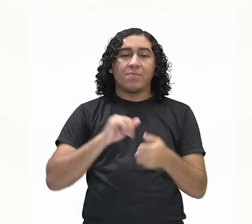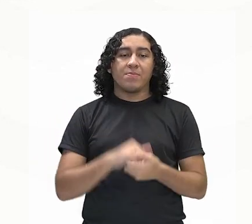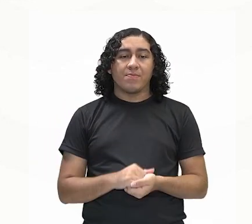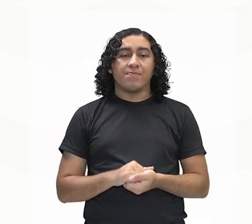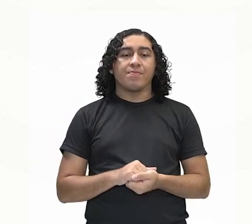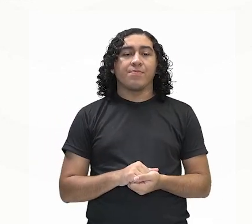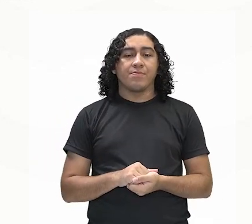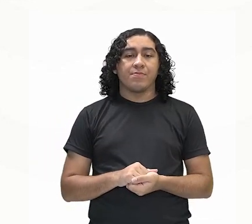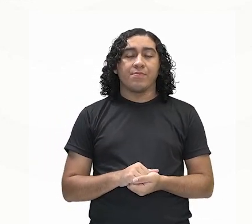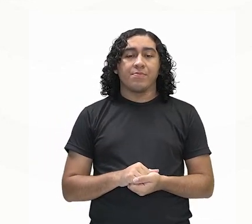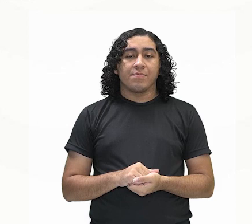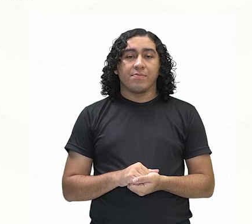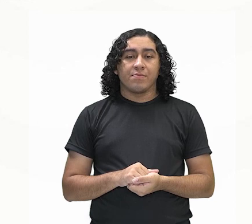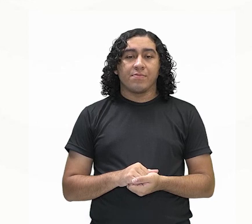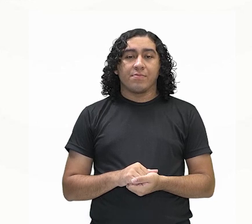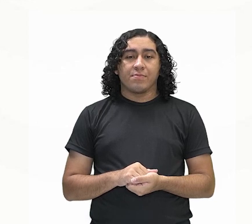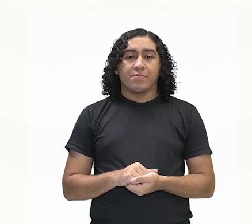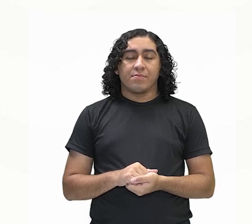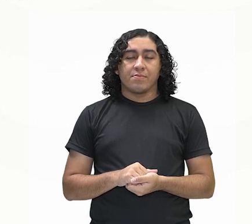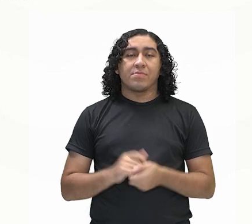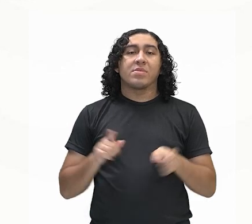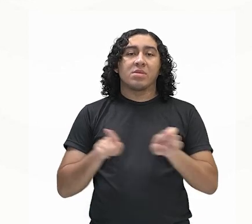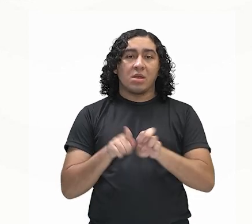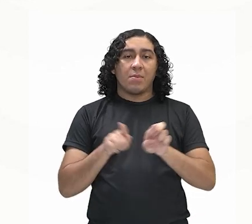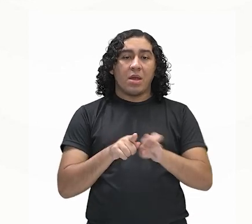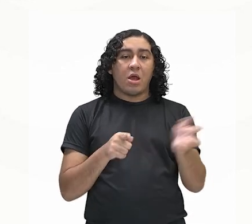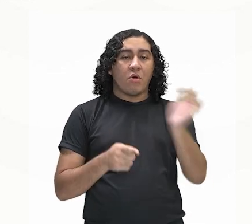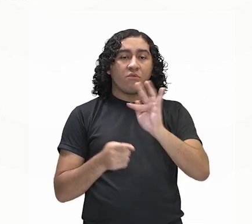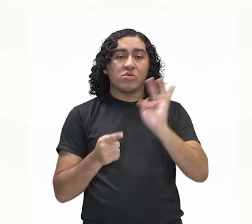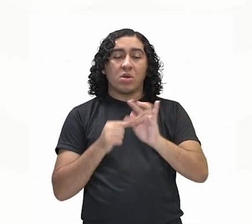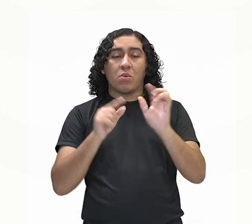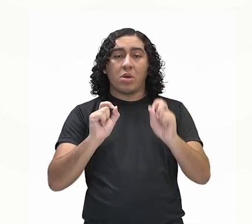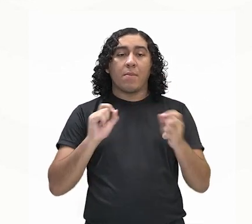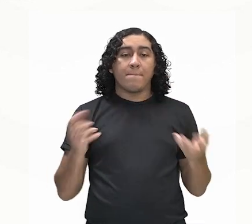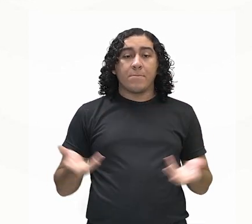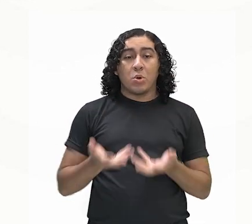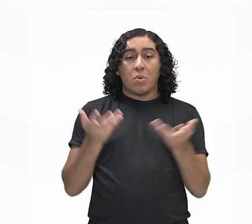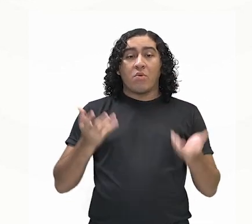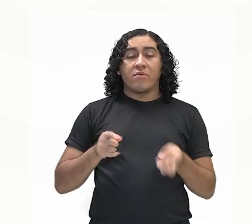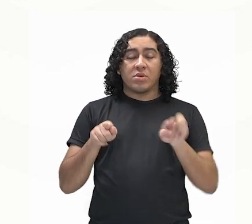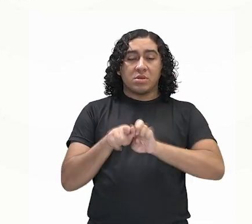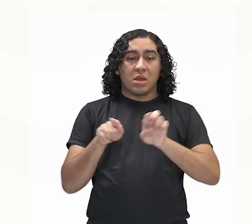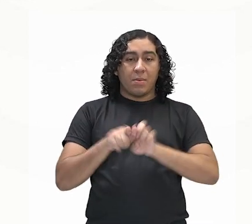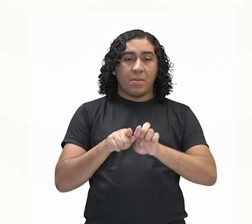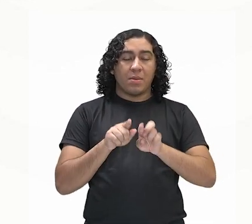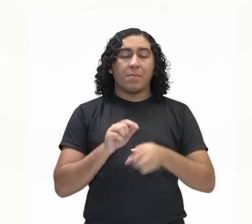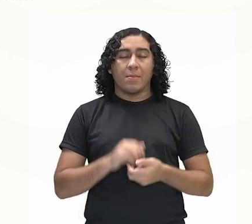também é função do PNUMA promover